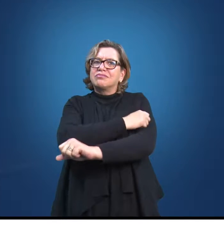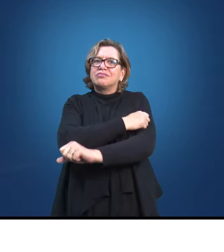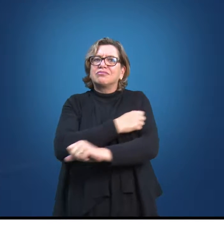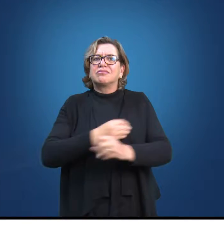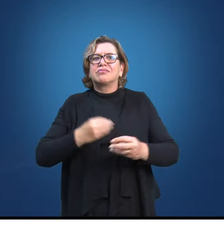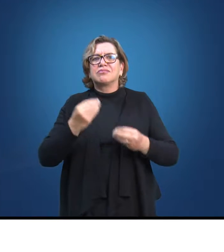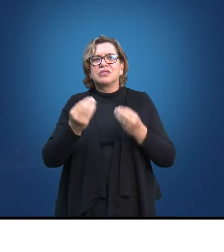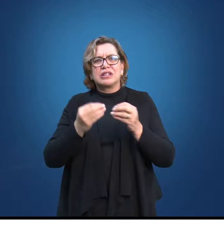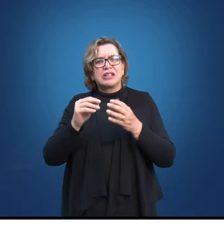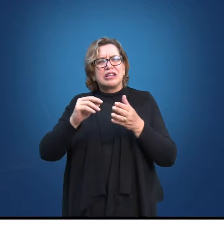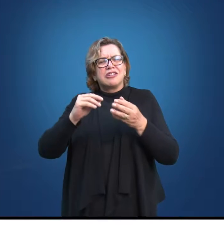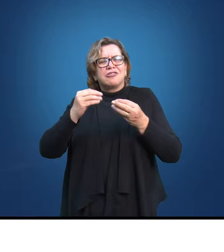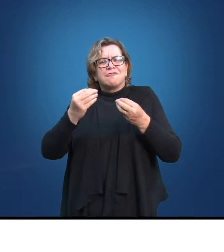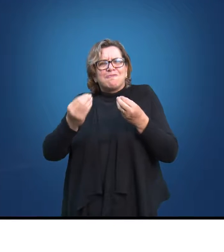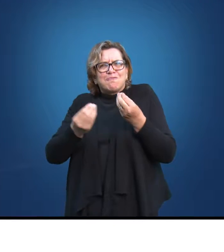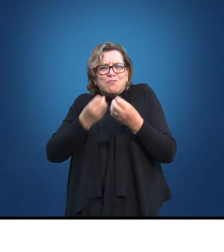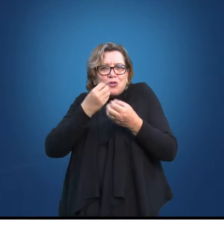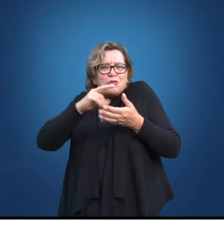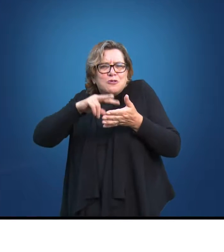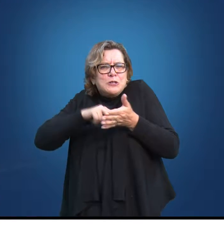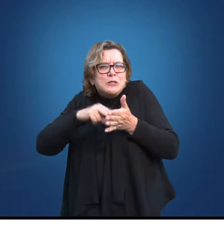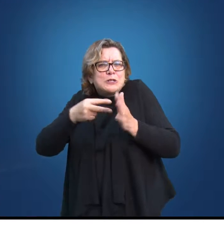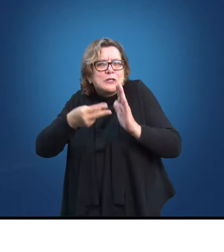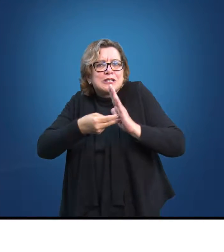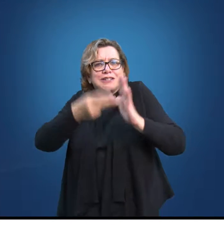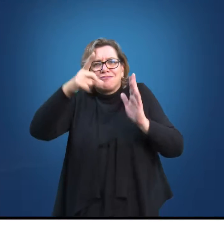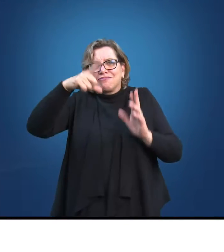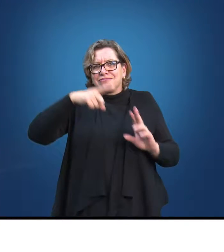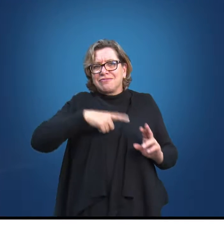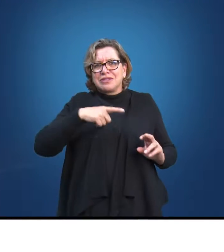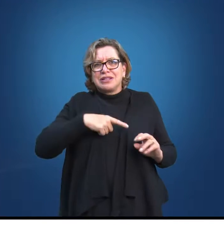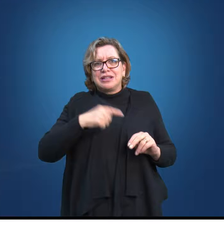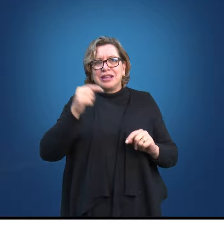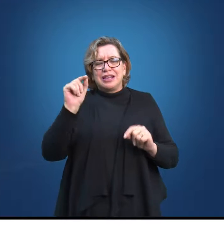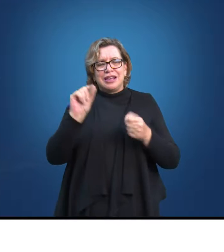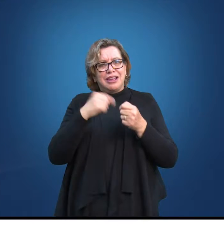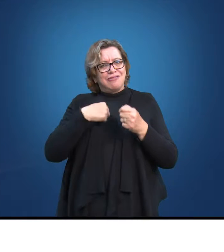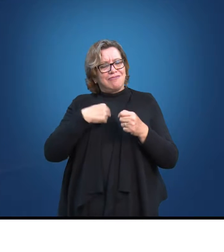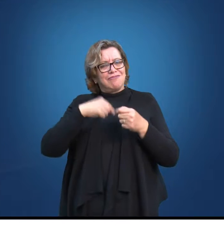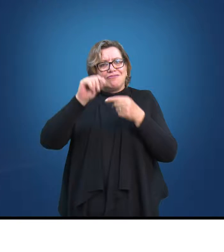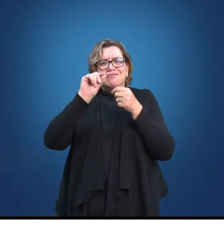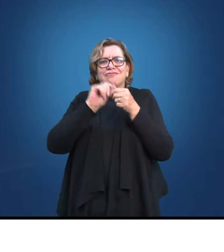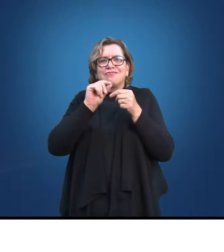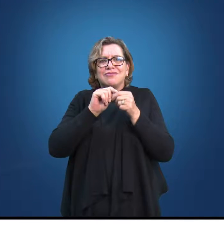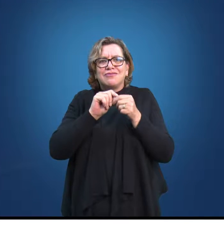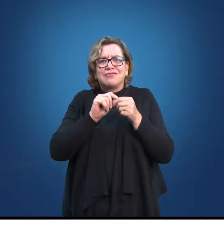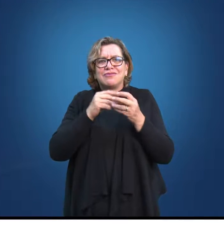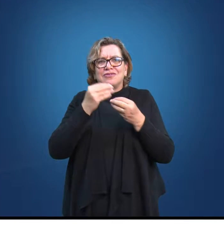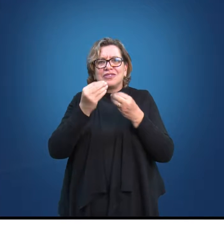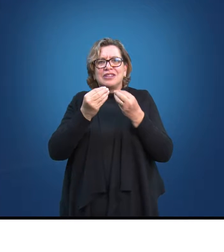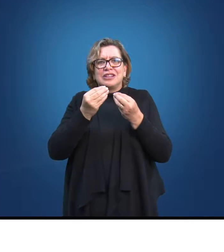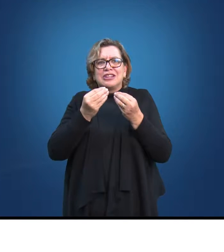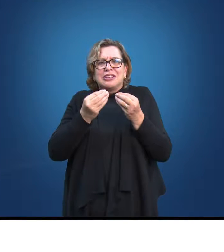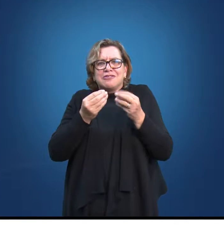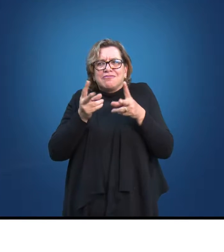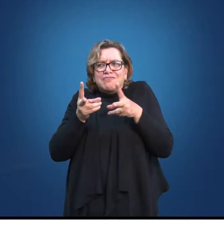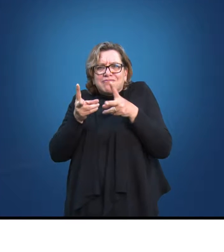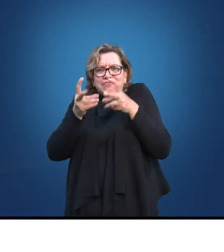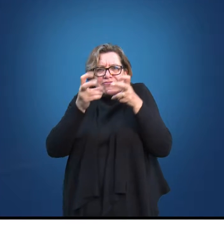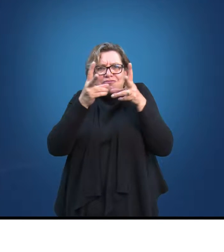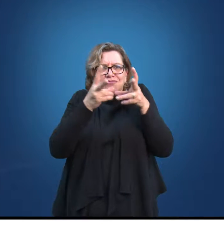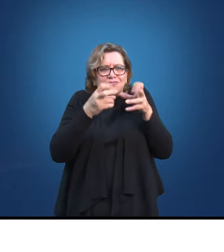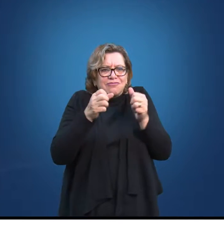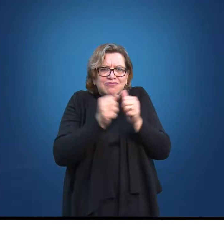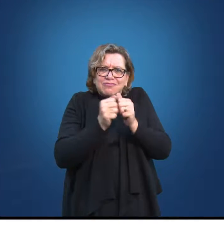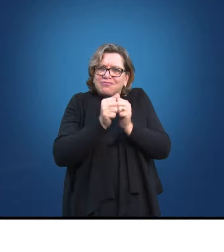mais significativa para eles, né? Eu trazendo, então, ou verificando com a